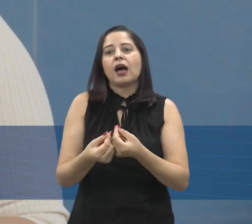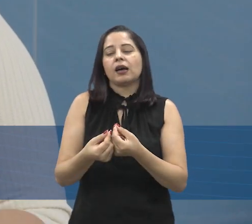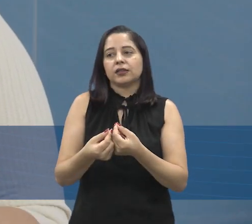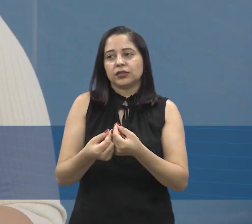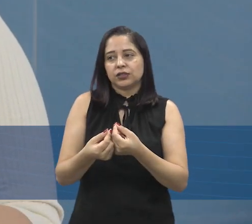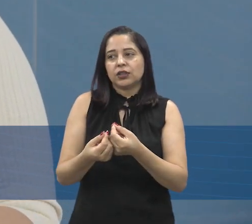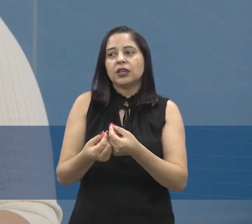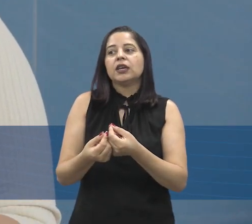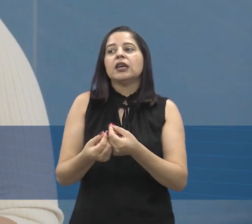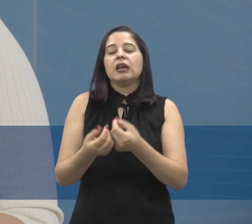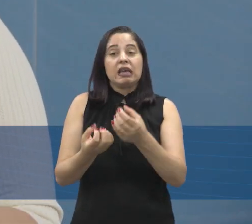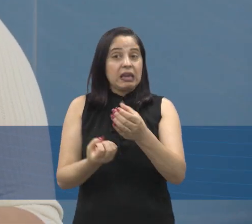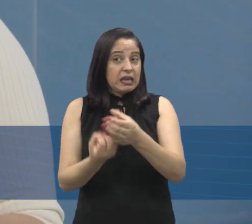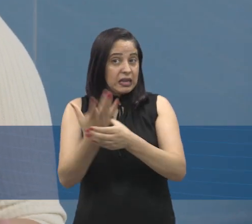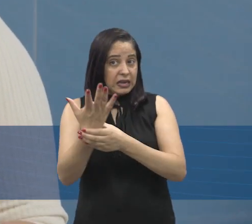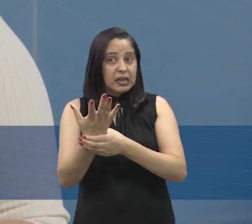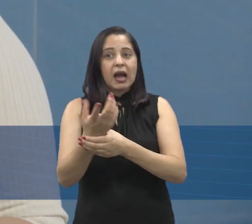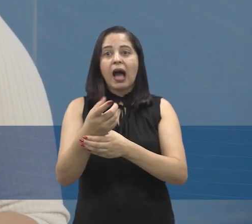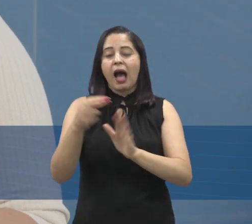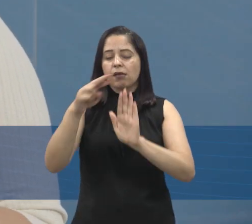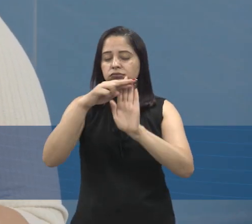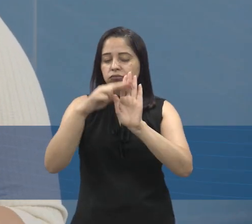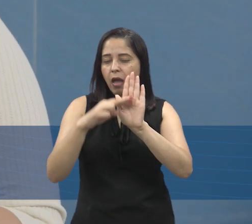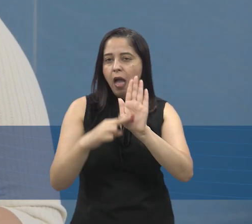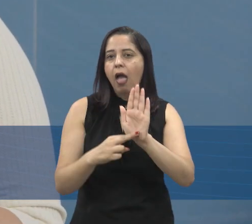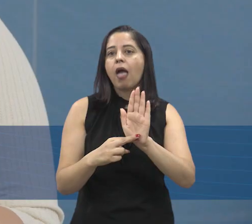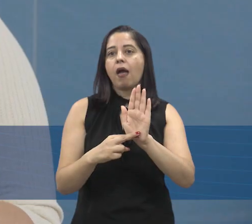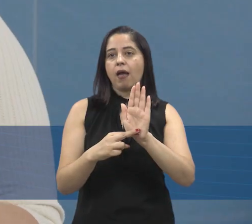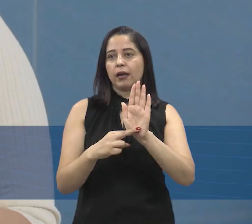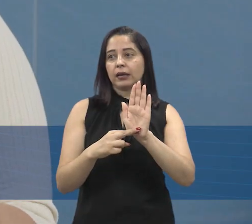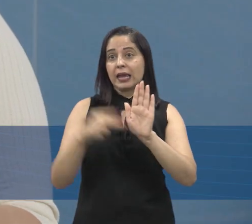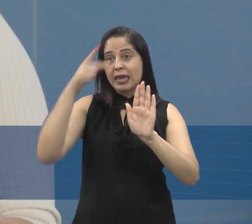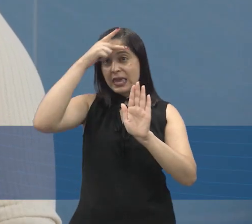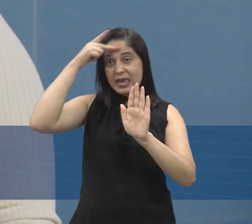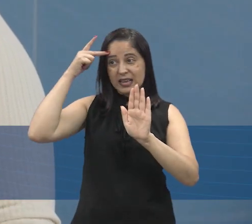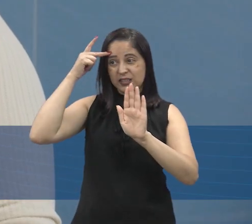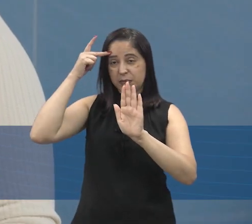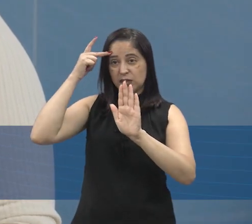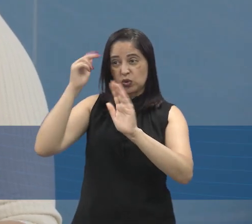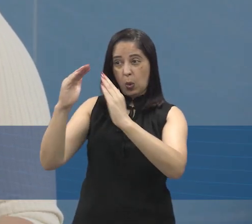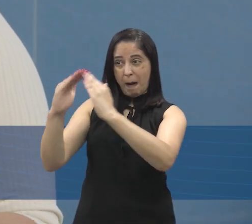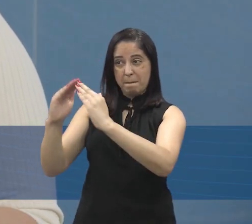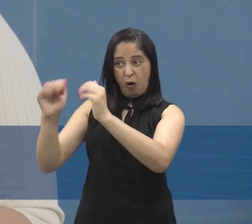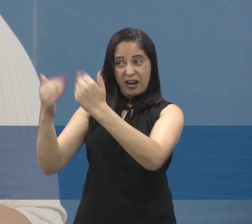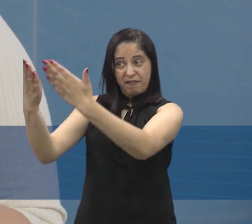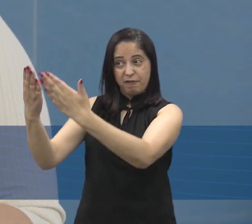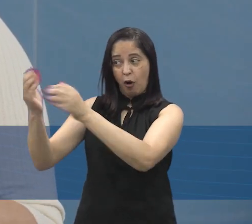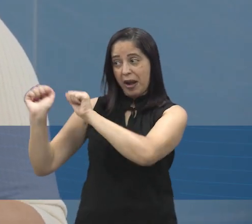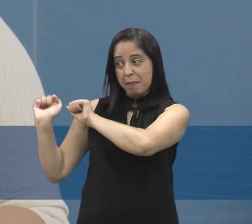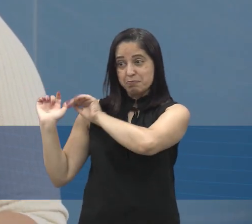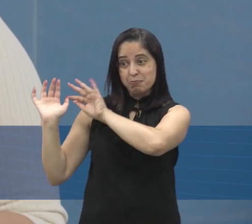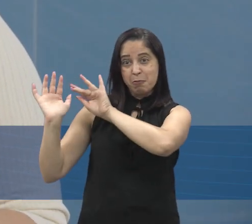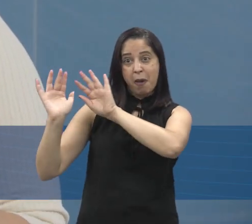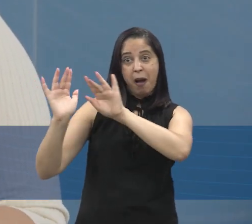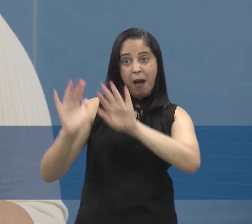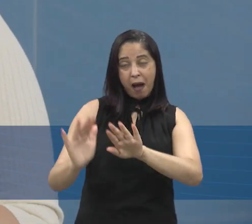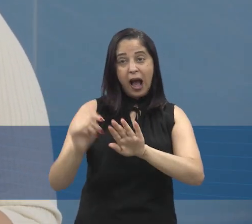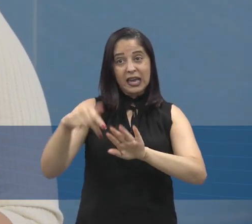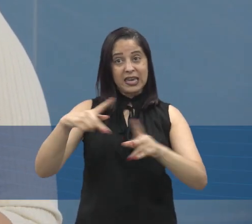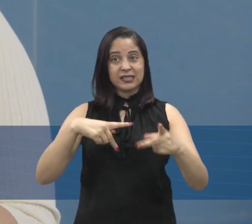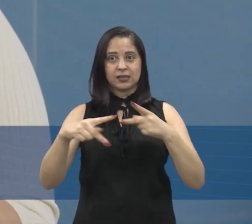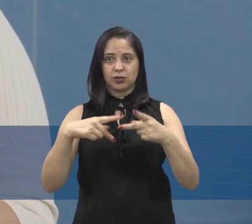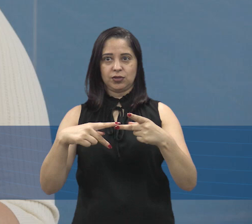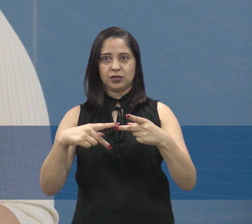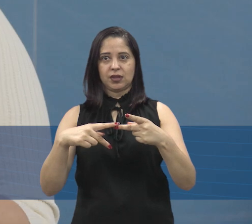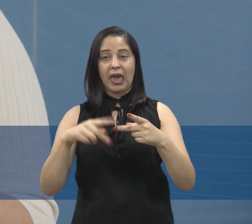roteiros, recebam também os turistas que venham para a nossa cidade. Isso é o turismo receptivo. Então, o programa City Tour São José